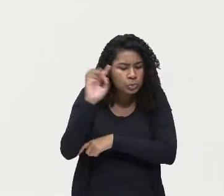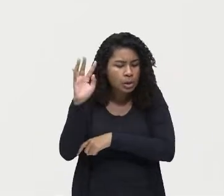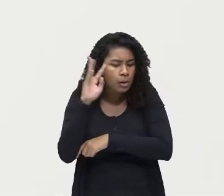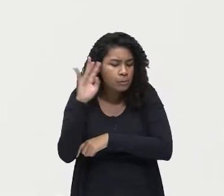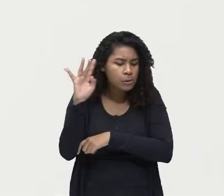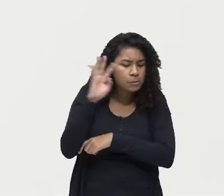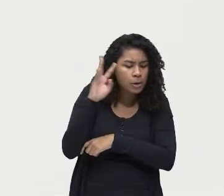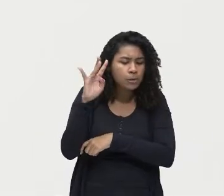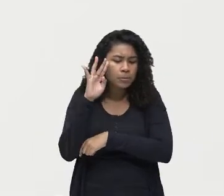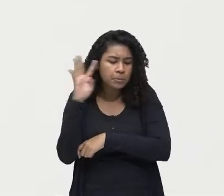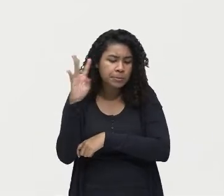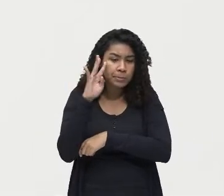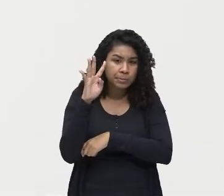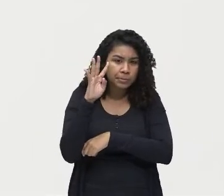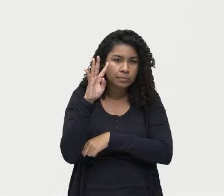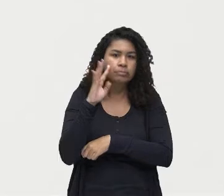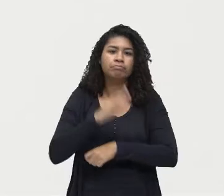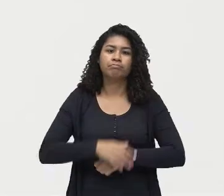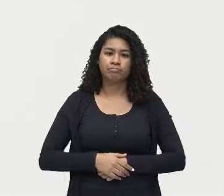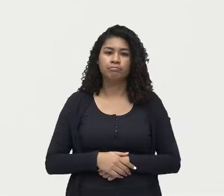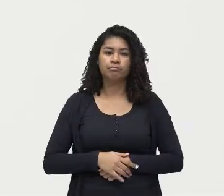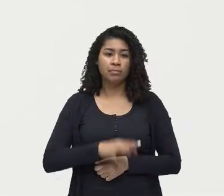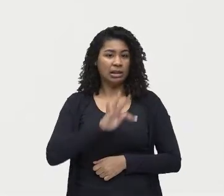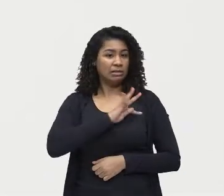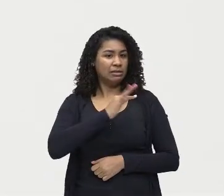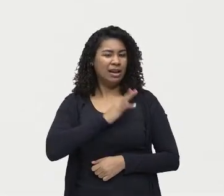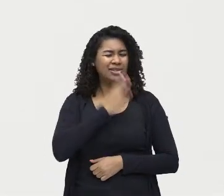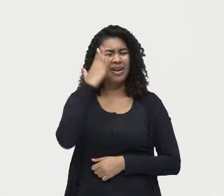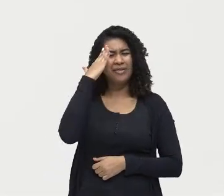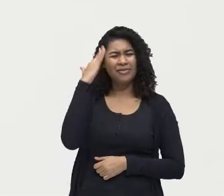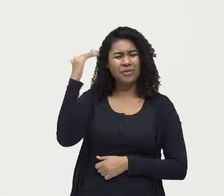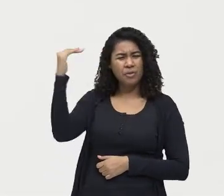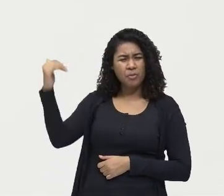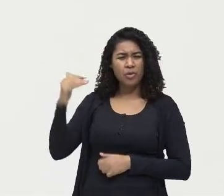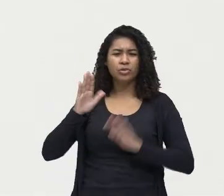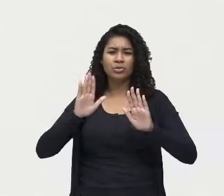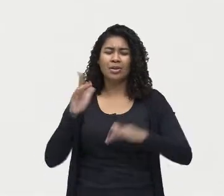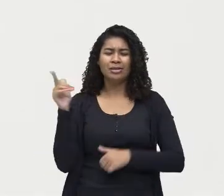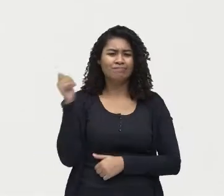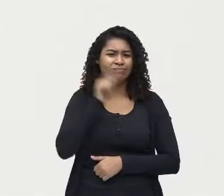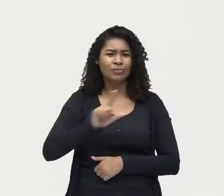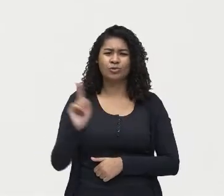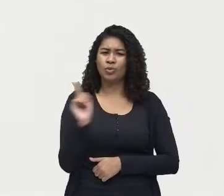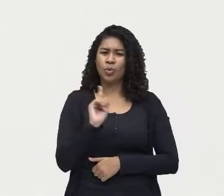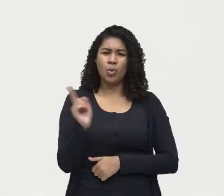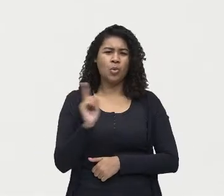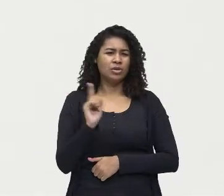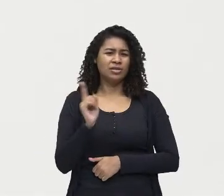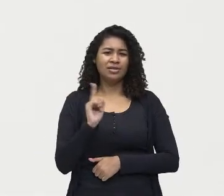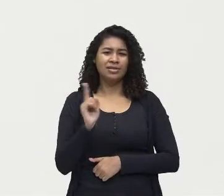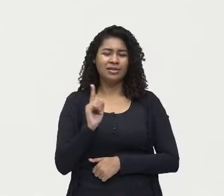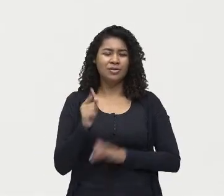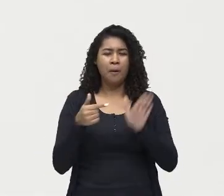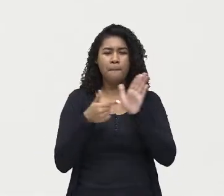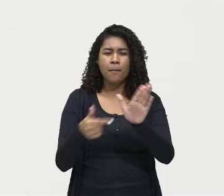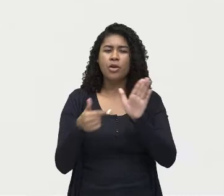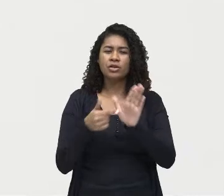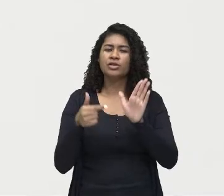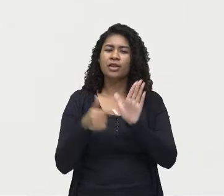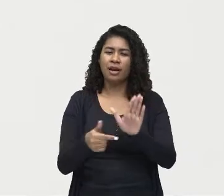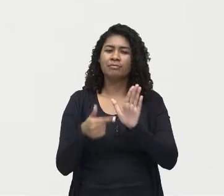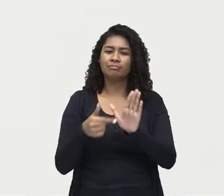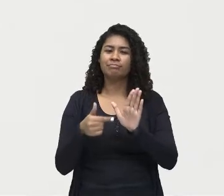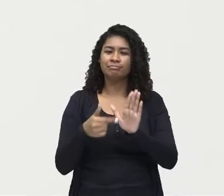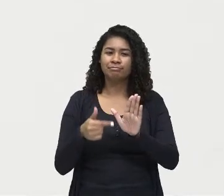minuto de silêncio. Foi um técnico de sucesso, mas nunca conseguiu uma reputação no campo à altura de